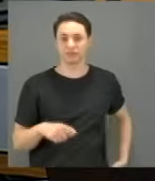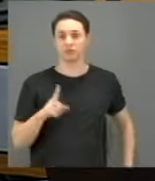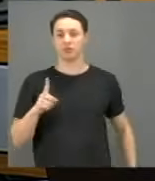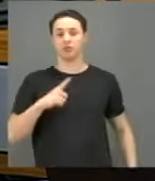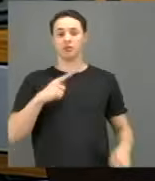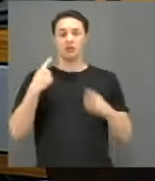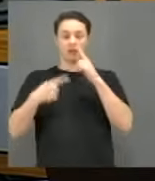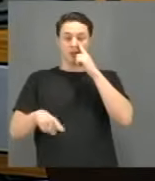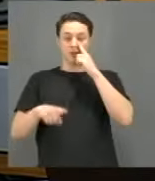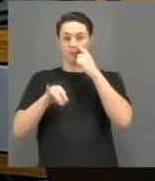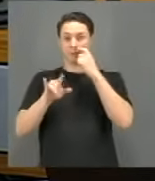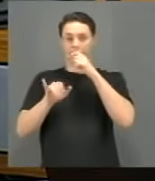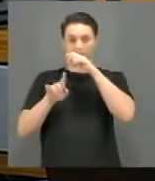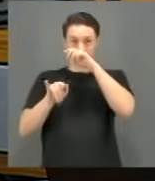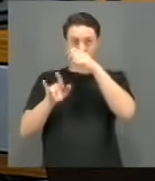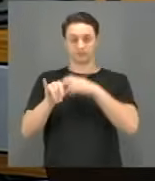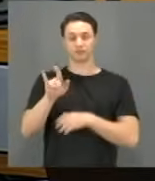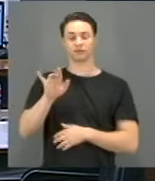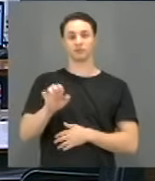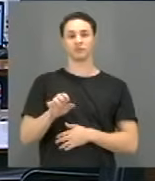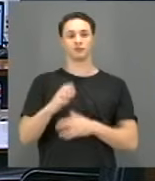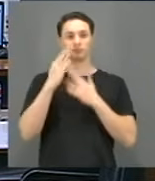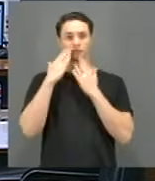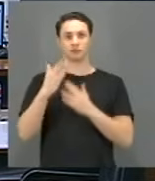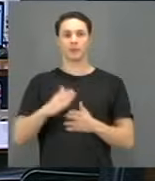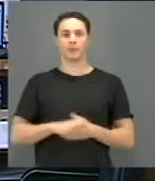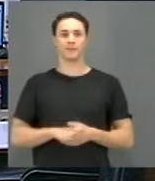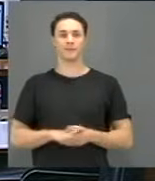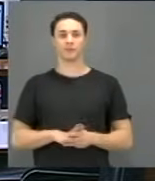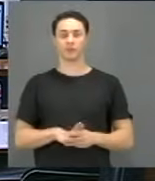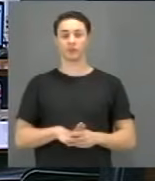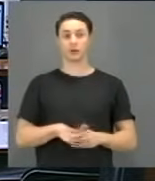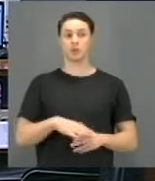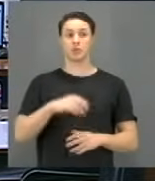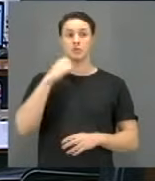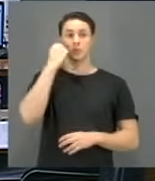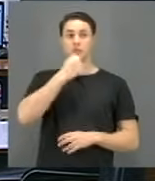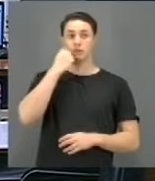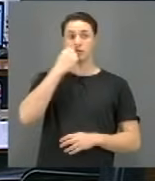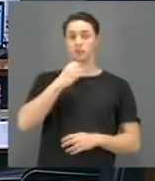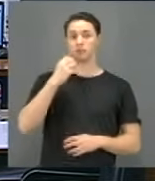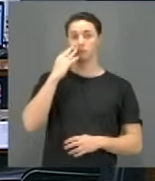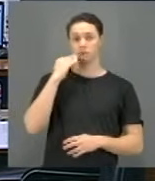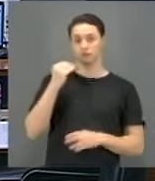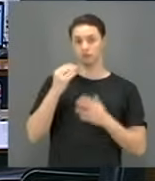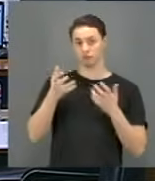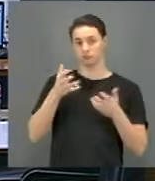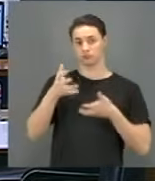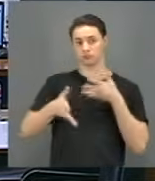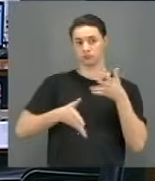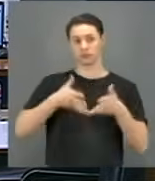de legalidade. Muito obrigado, senhores. Senador Exalcir Lucas, Vossa Excelência deseja fazer uso da palavra ainda? Com certeza.